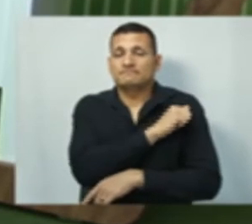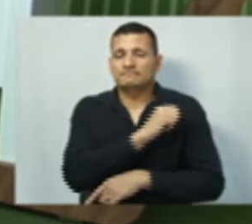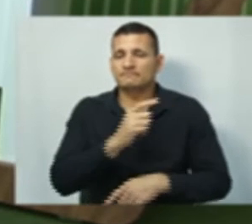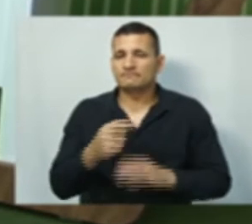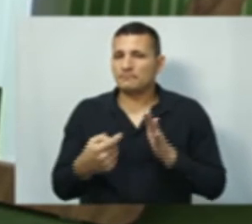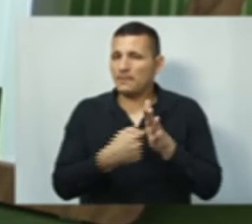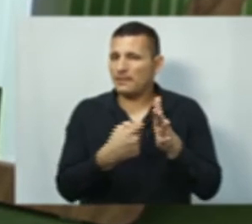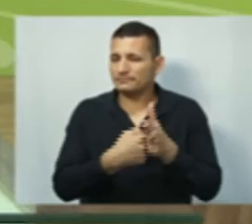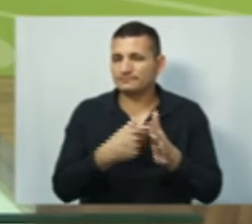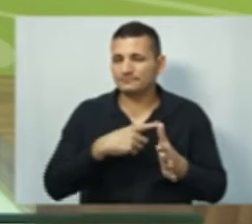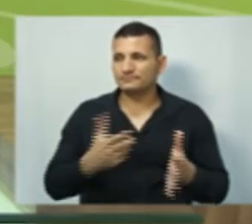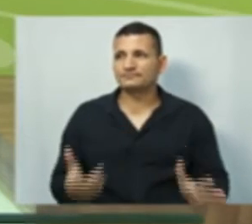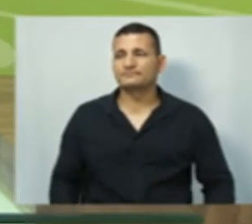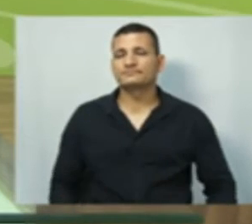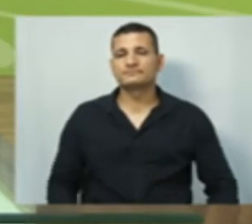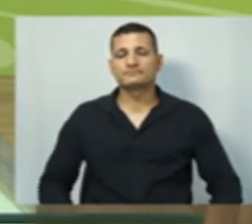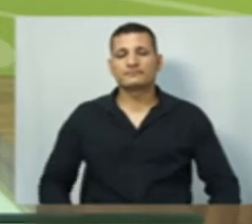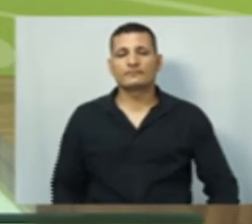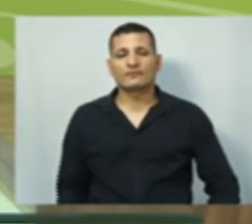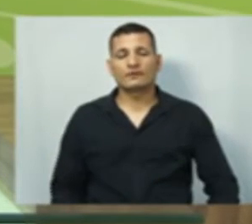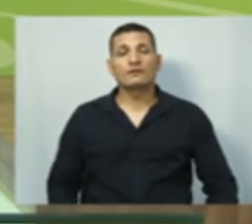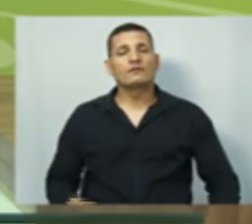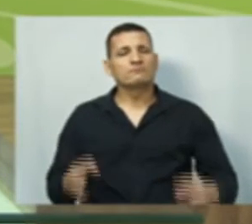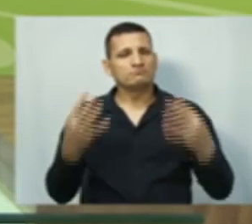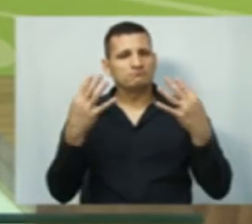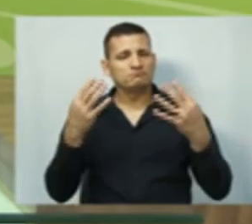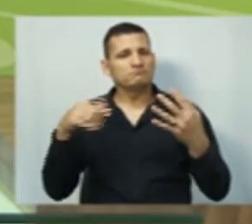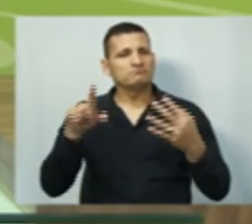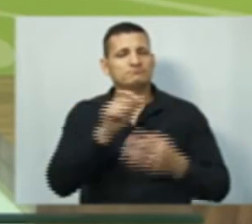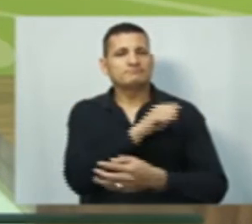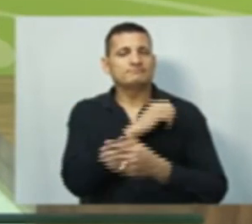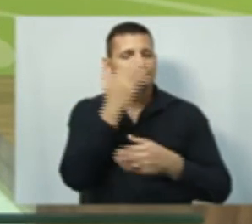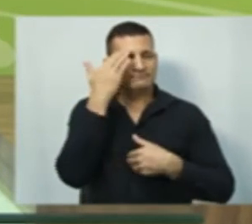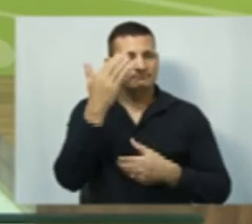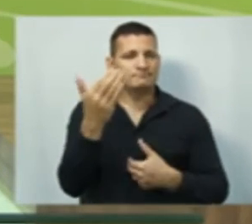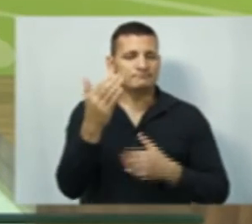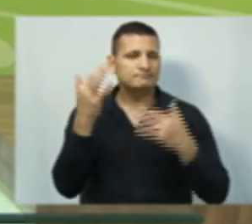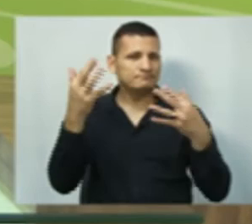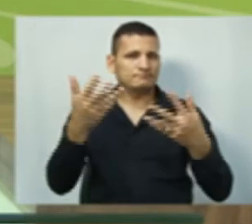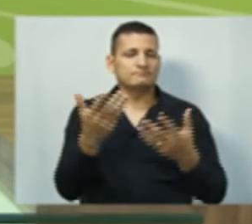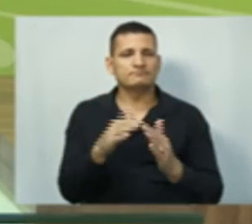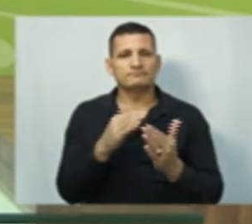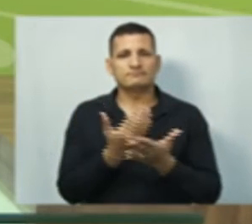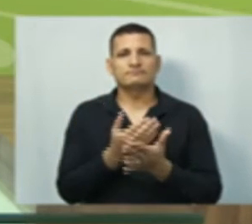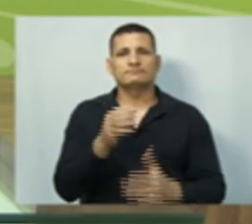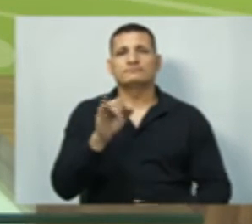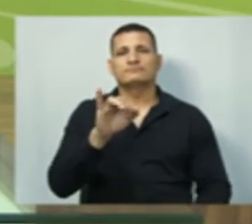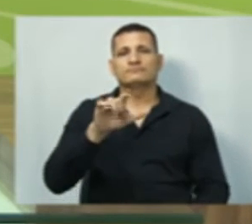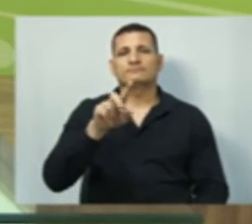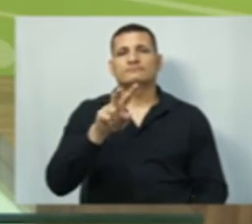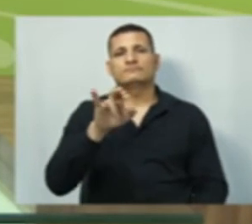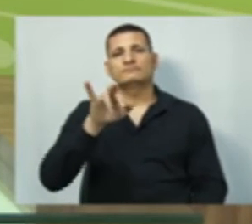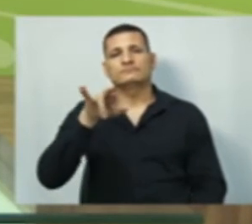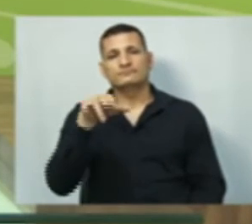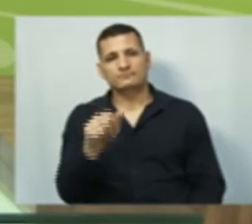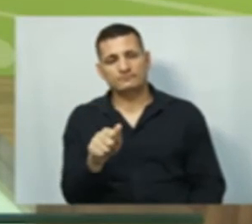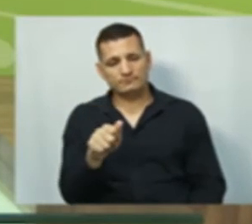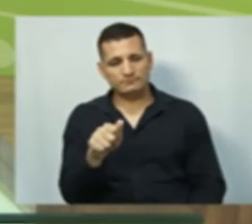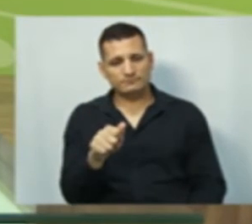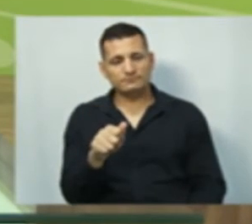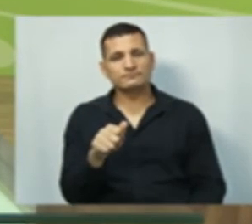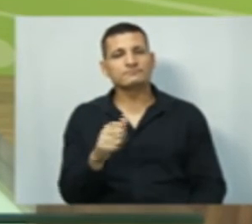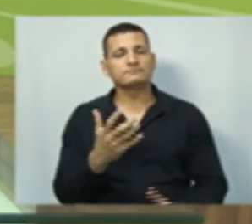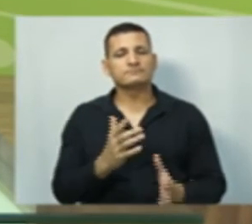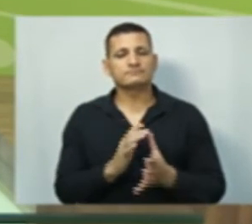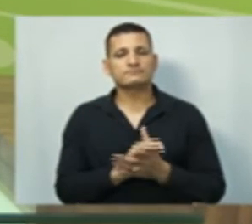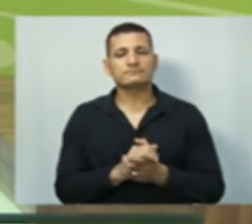pessoal está prestando bastante atenção. Obrigada a todos. A escola da Silveira, o pessoal estava bem atentinho, isso é bacana,